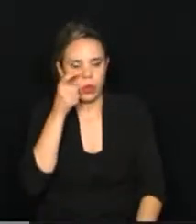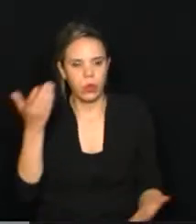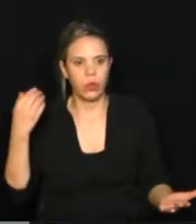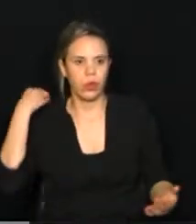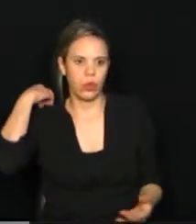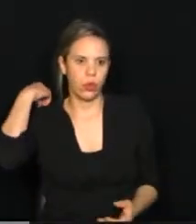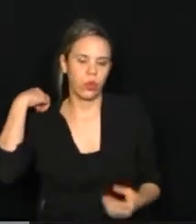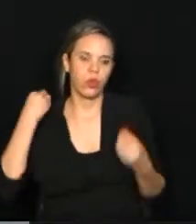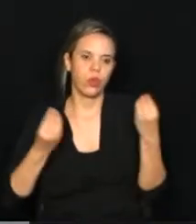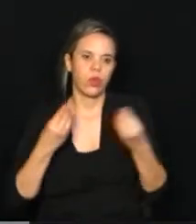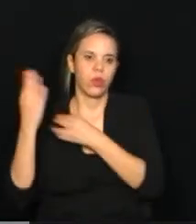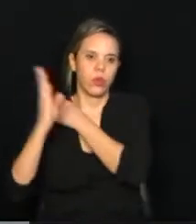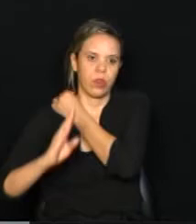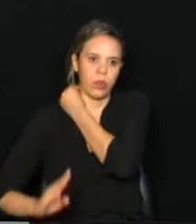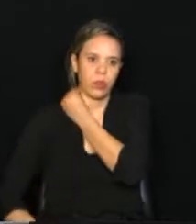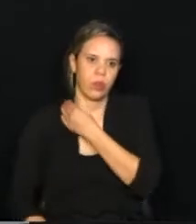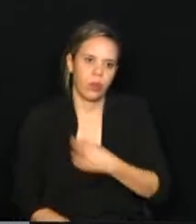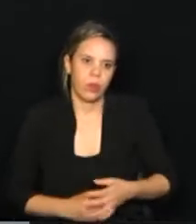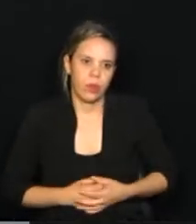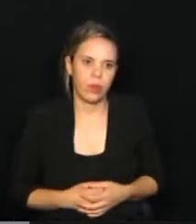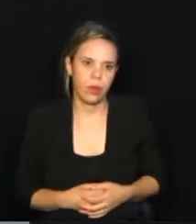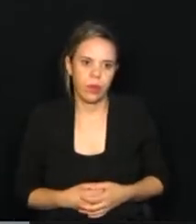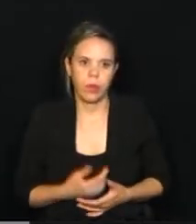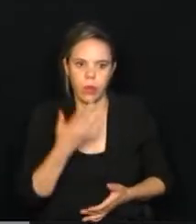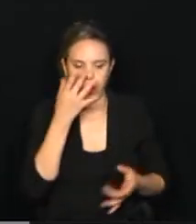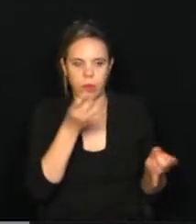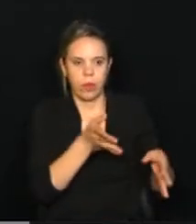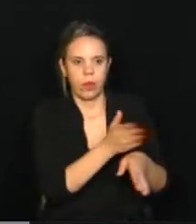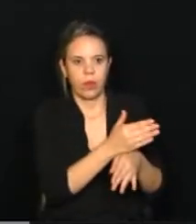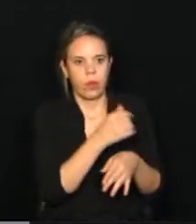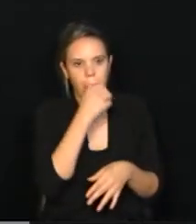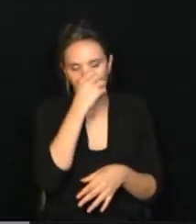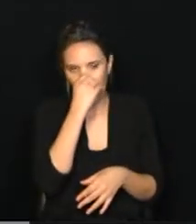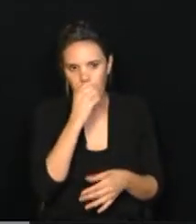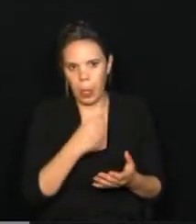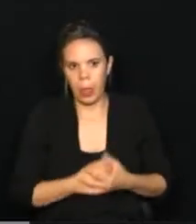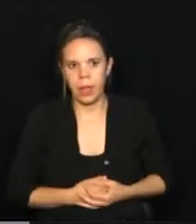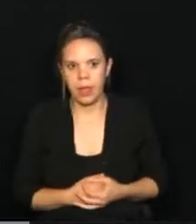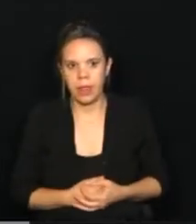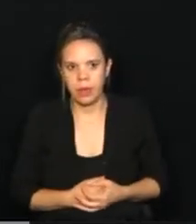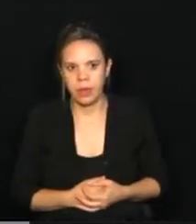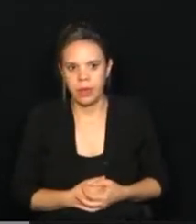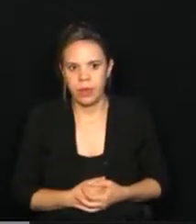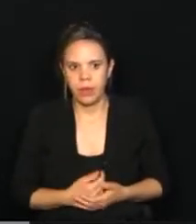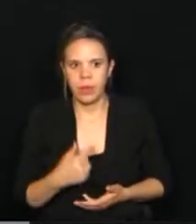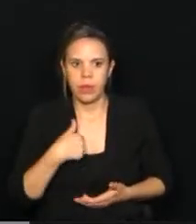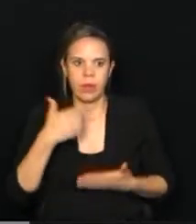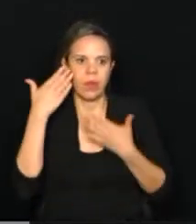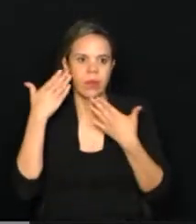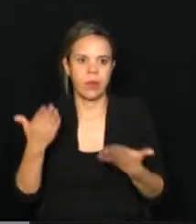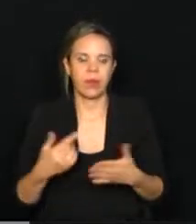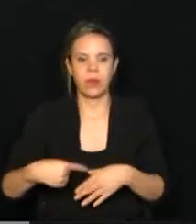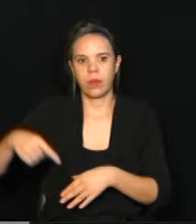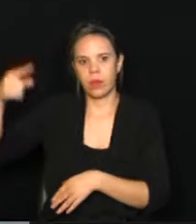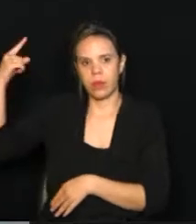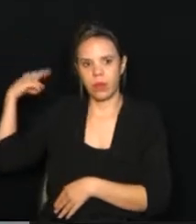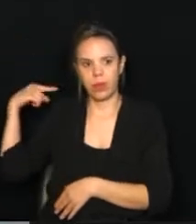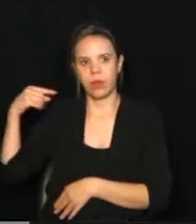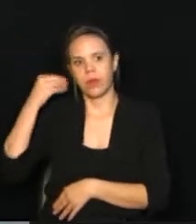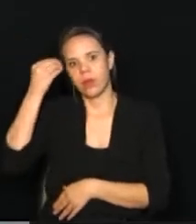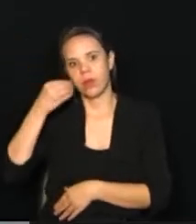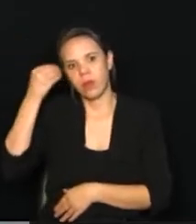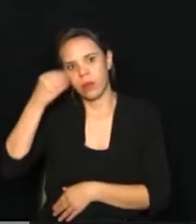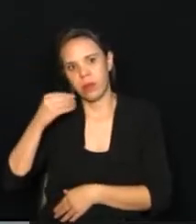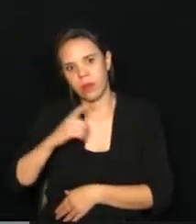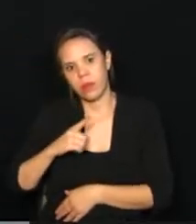que está o Brasil, a base está um pouco abandonada e eu sou muito grata, porque naquela época era uma experiência, tinha